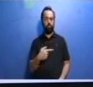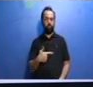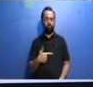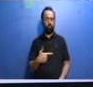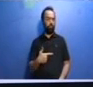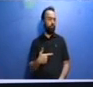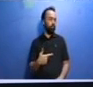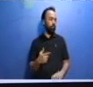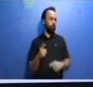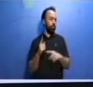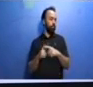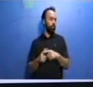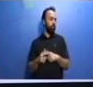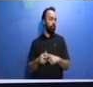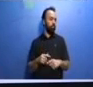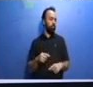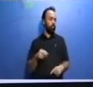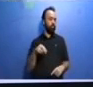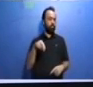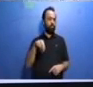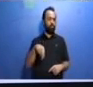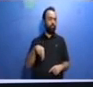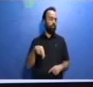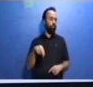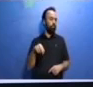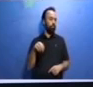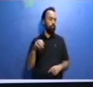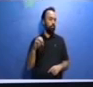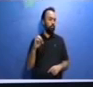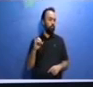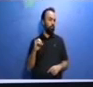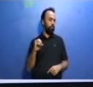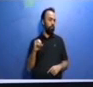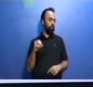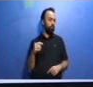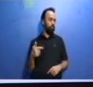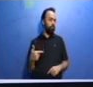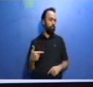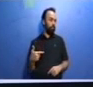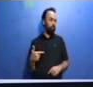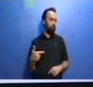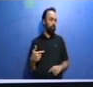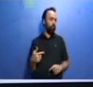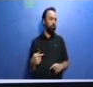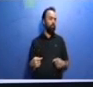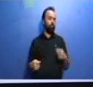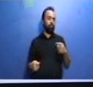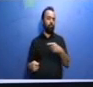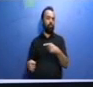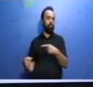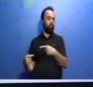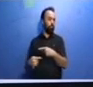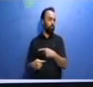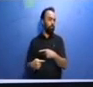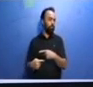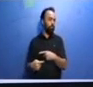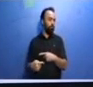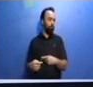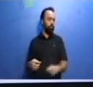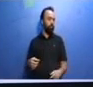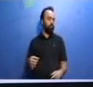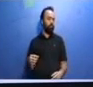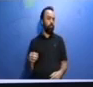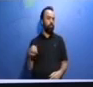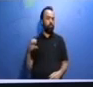carbono mais o dióxido de nitrogênio, eles vão reagir, né? Tá vendo que a seta está nos 2 sentidos. E